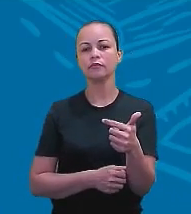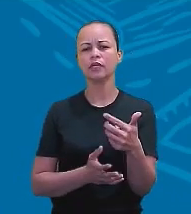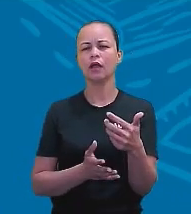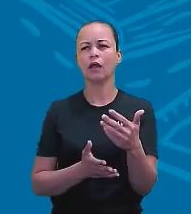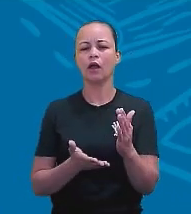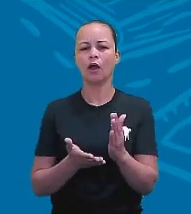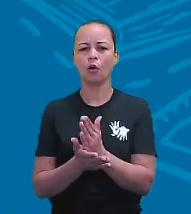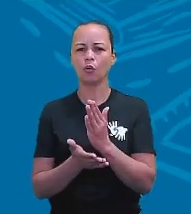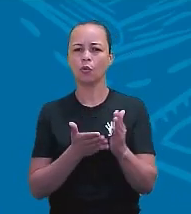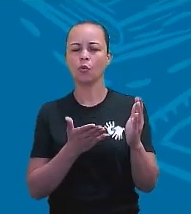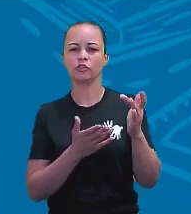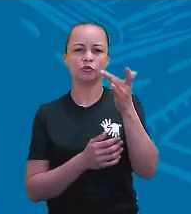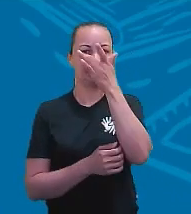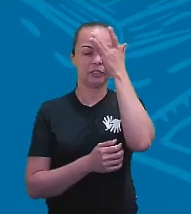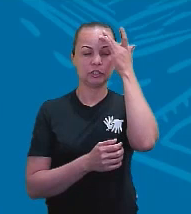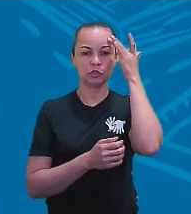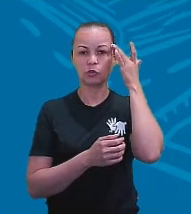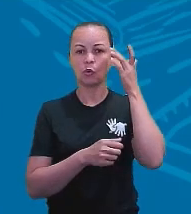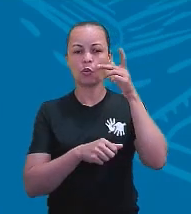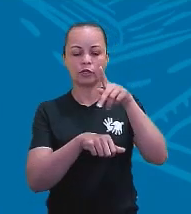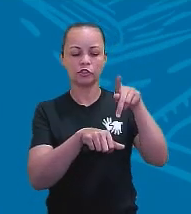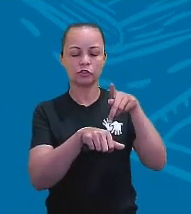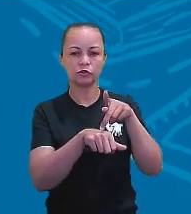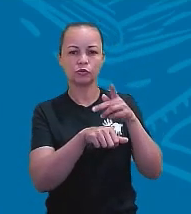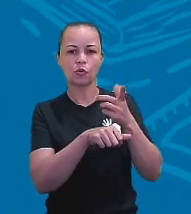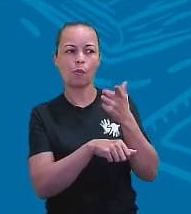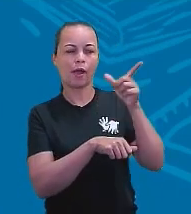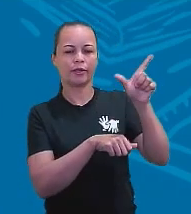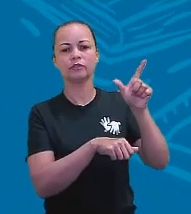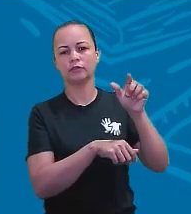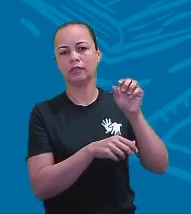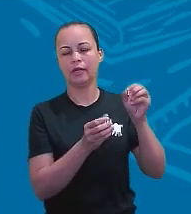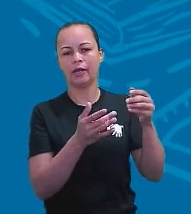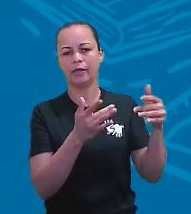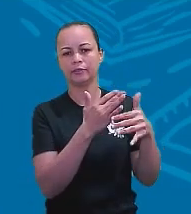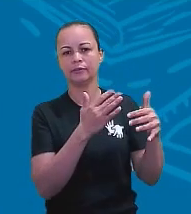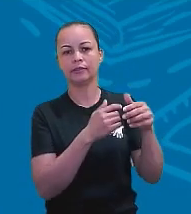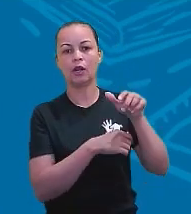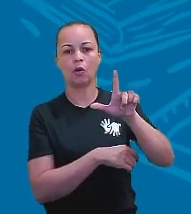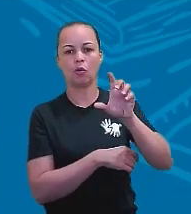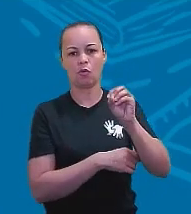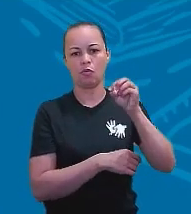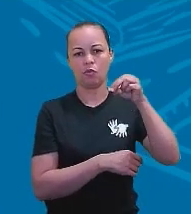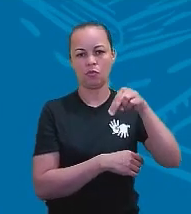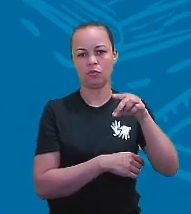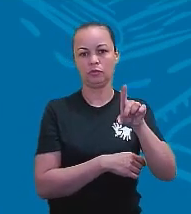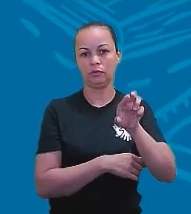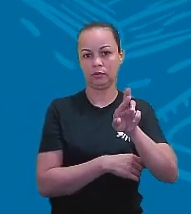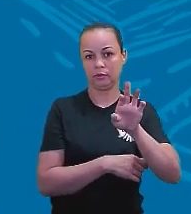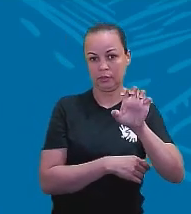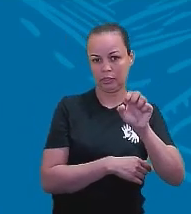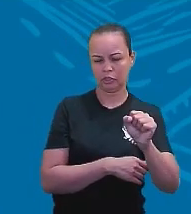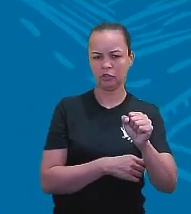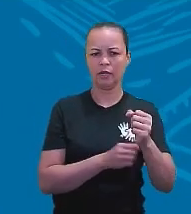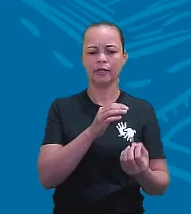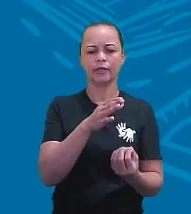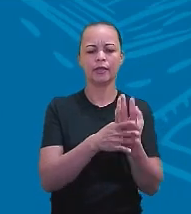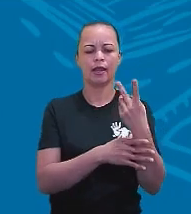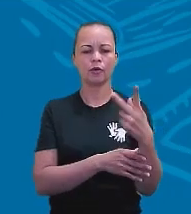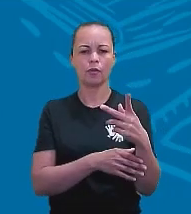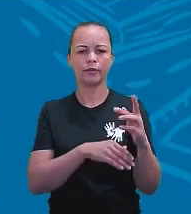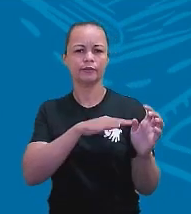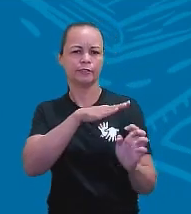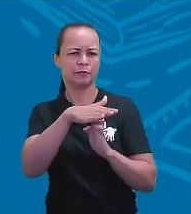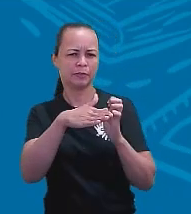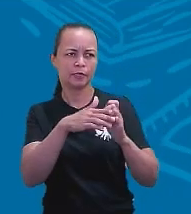alguns capitalistas ingleses reunidos lá em Londres, olha a distância, criaram essa empresa, ou tiveram